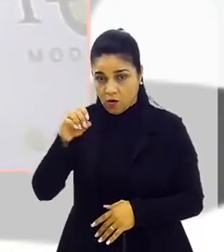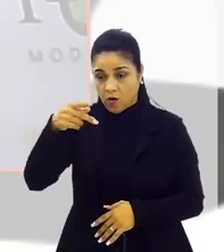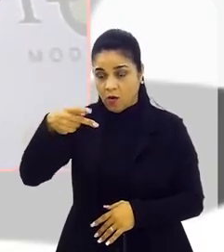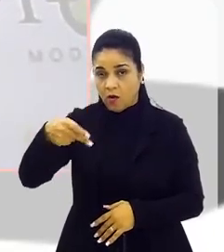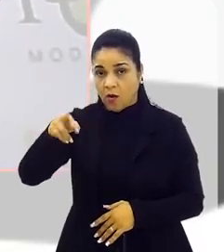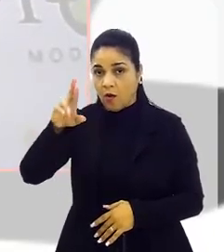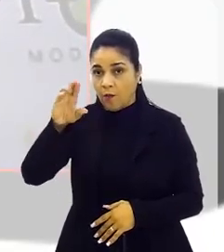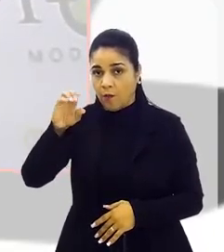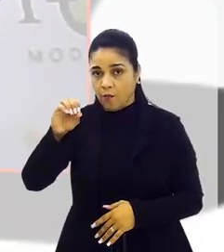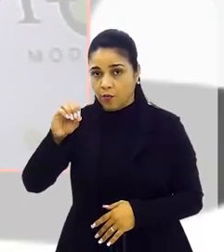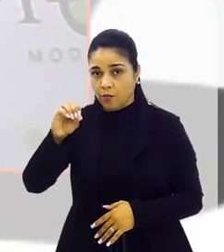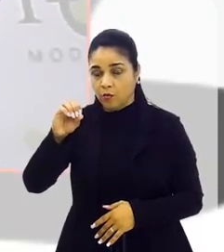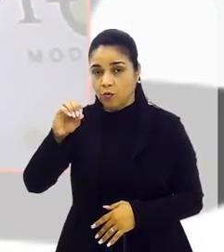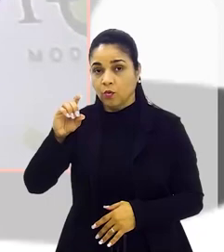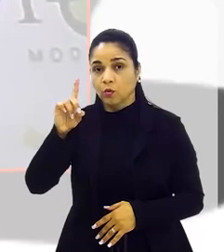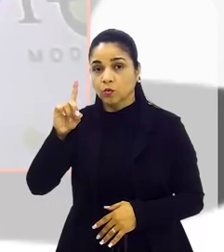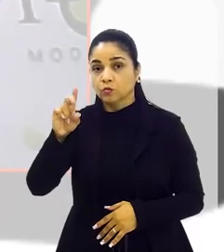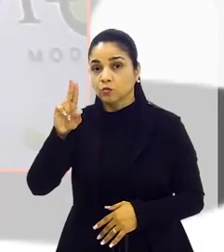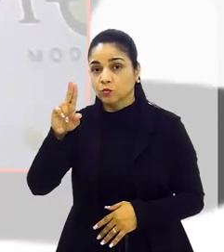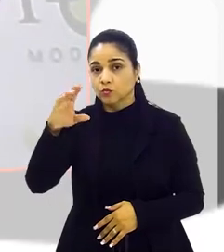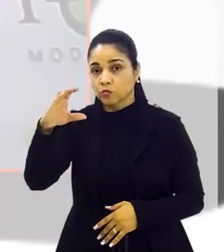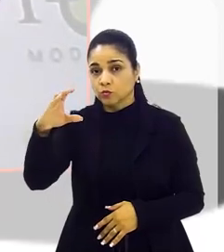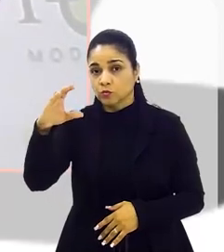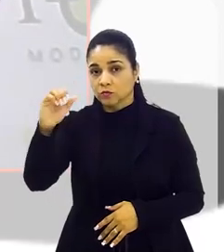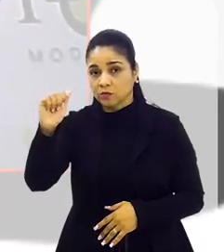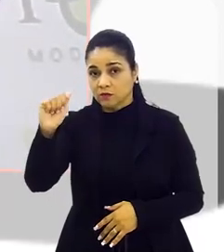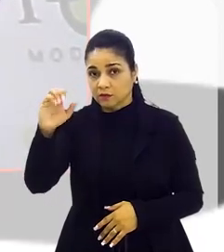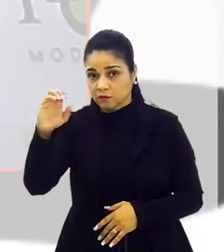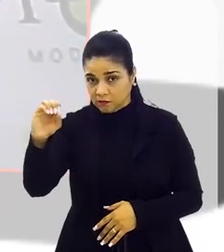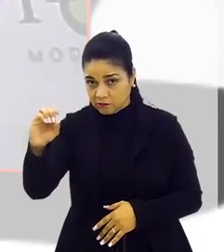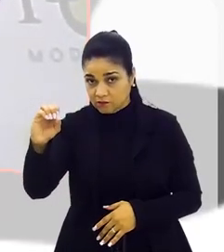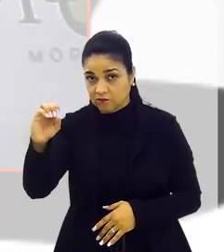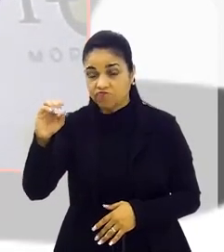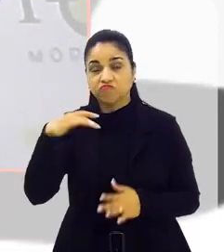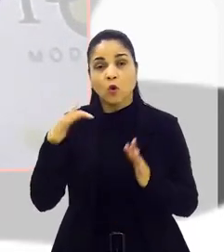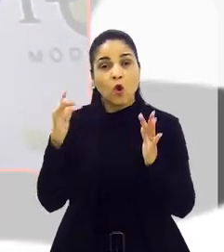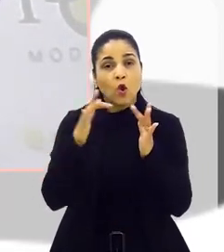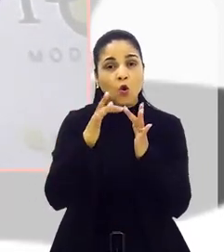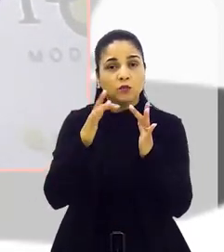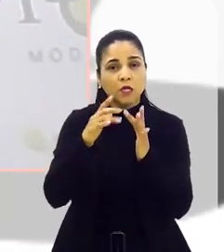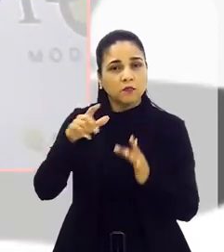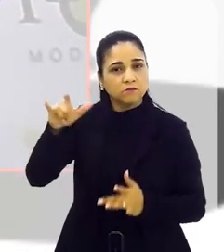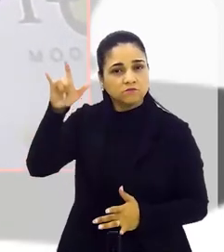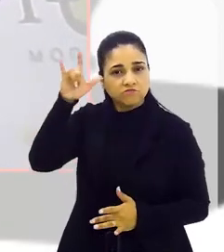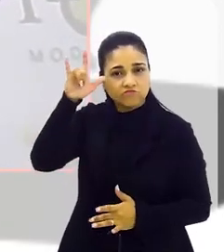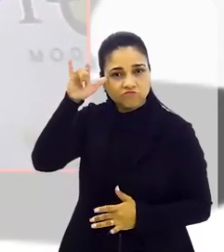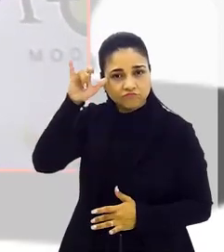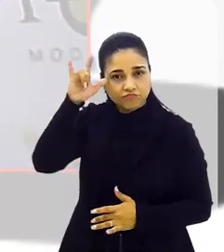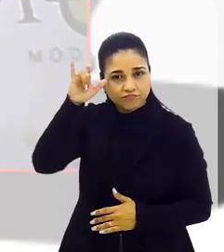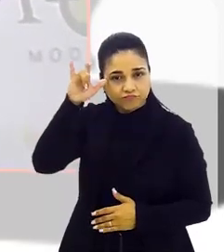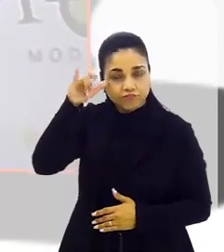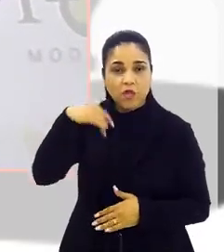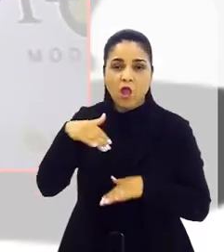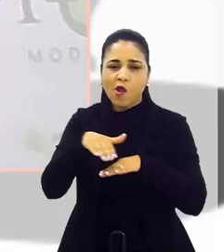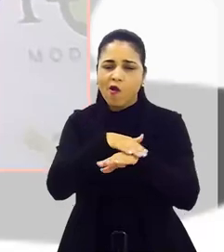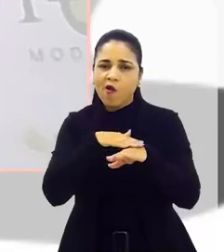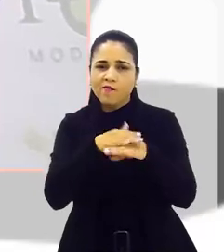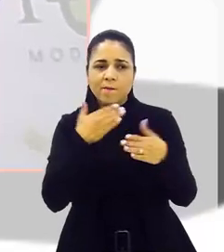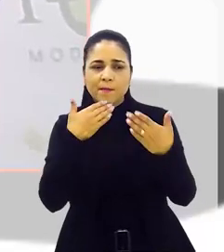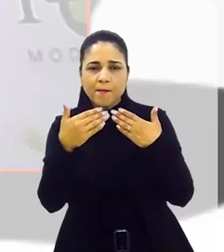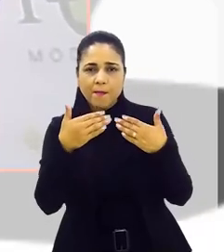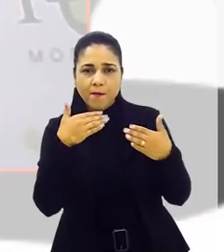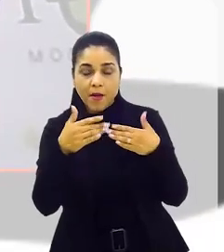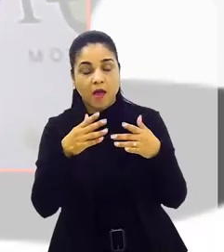é TZO Producões. Entra comigo em contato comigo lá pelo direct do meu Instagram e a